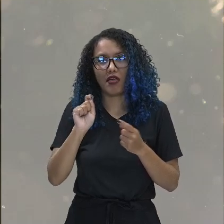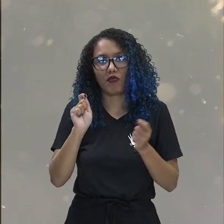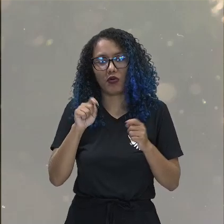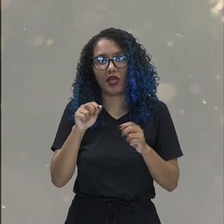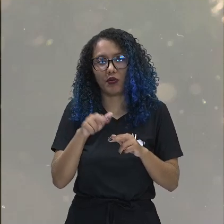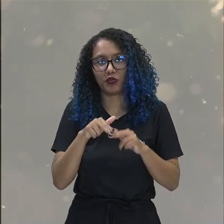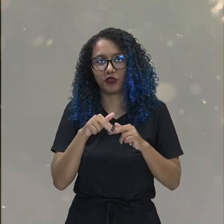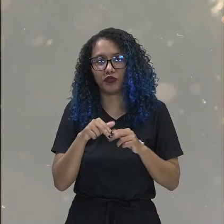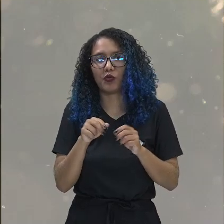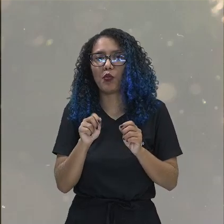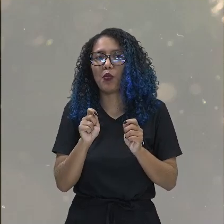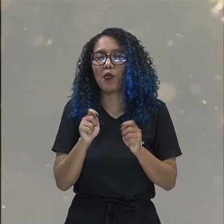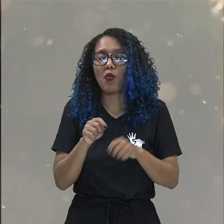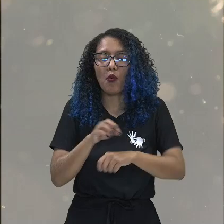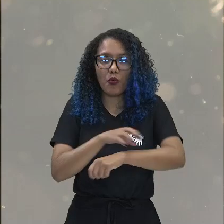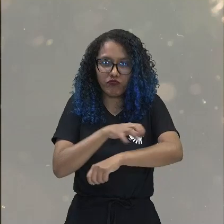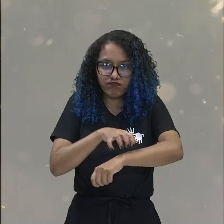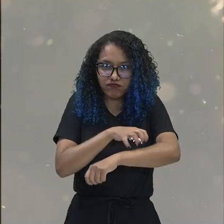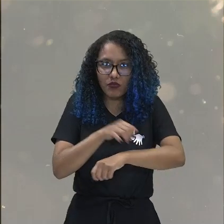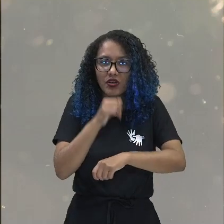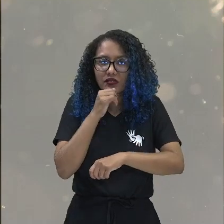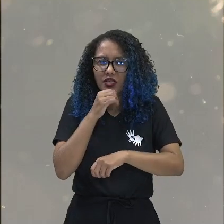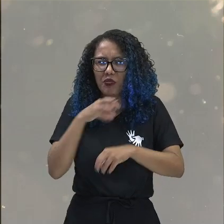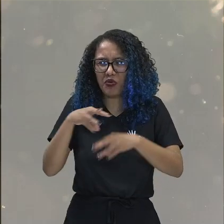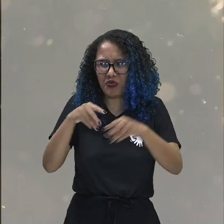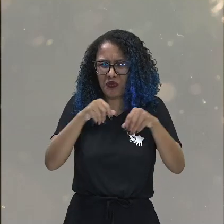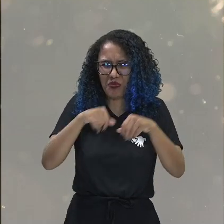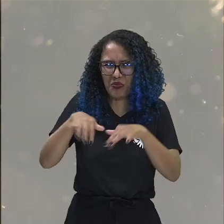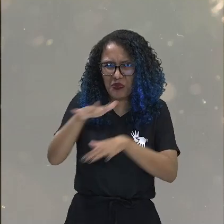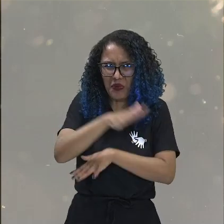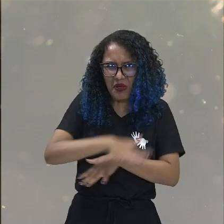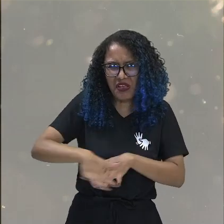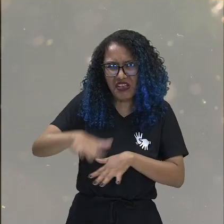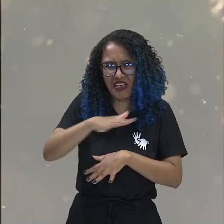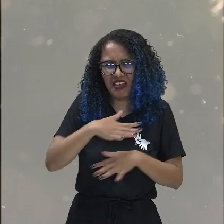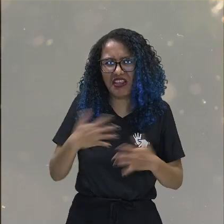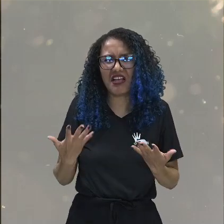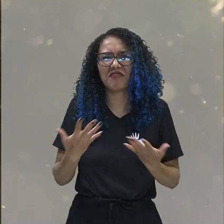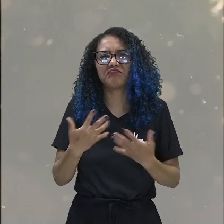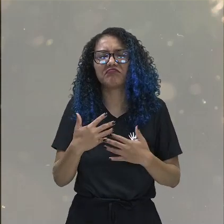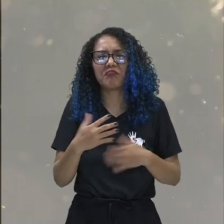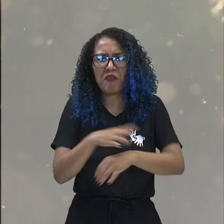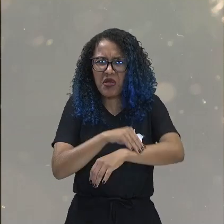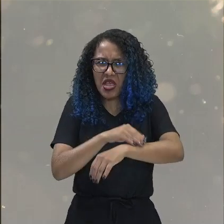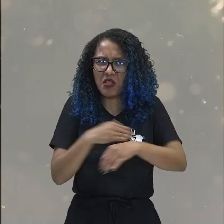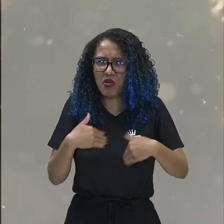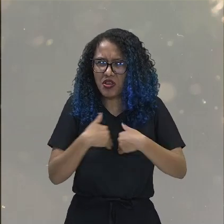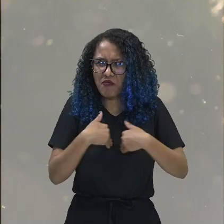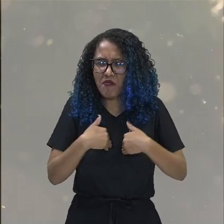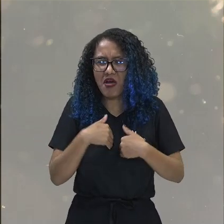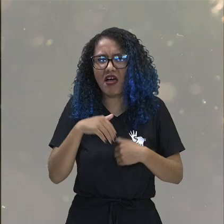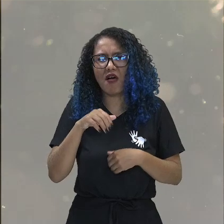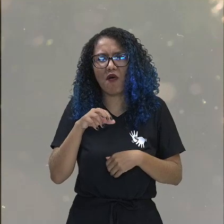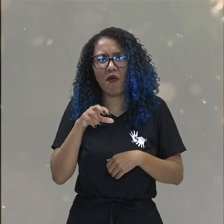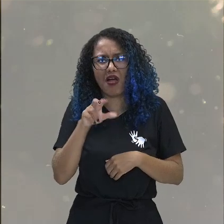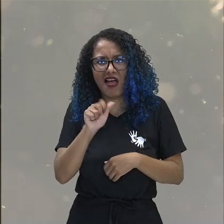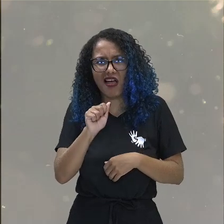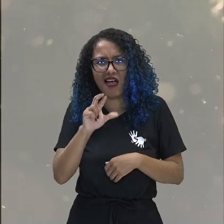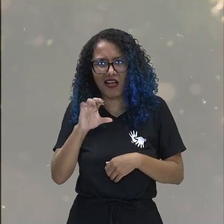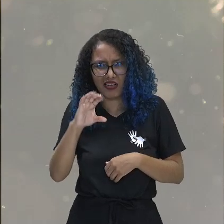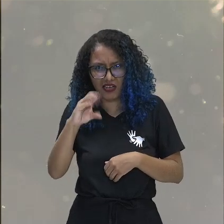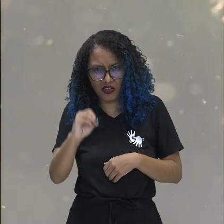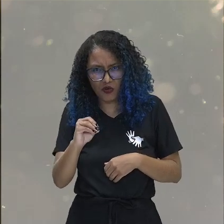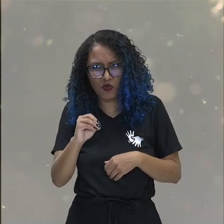como poeiras, pelos de animais, ácaros, pólens, mofos, né? Todos esses podem nos